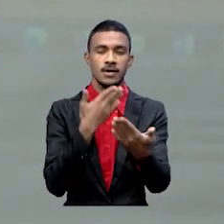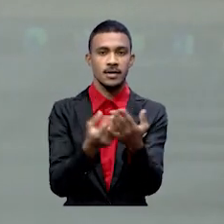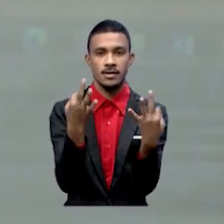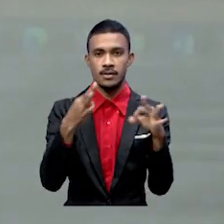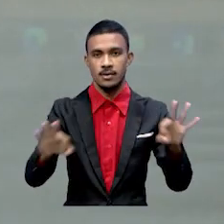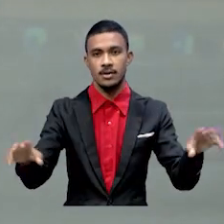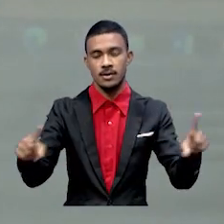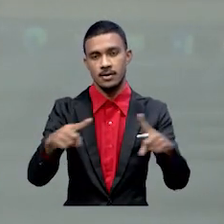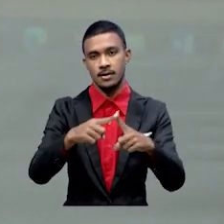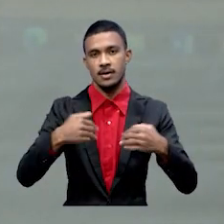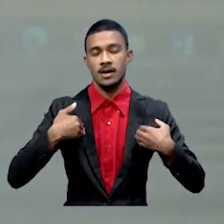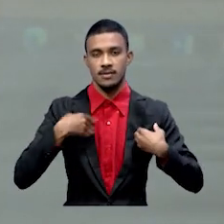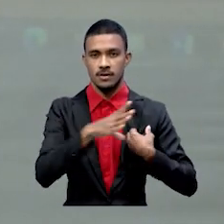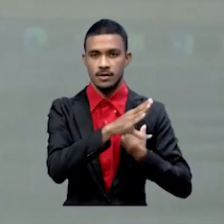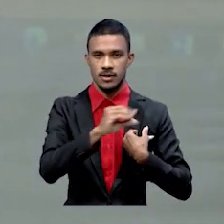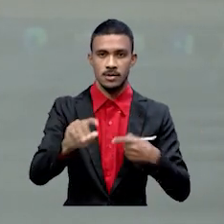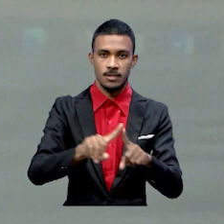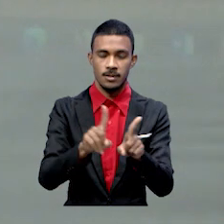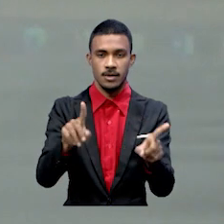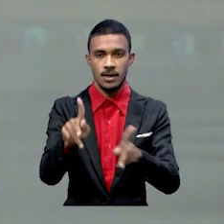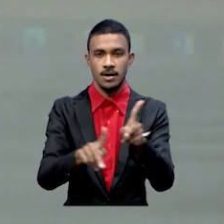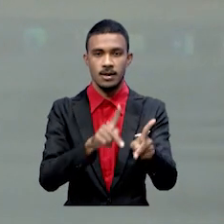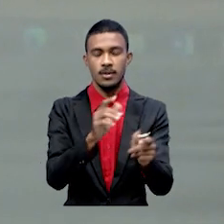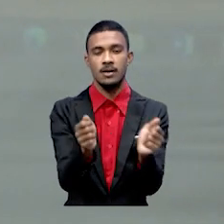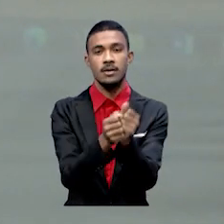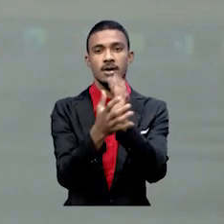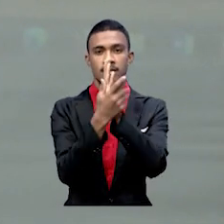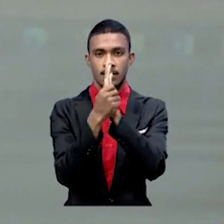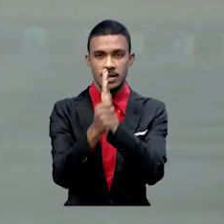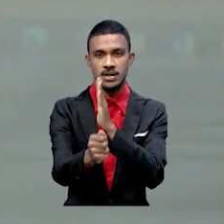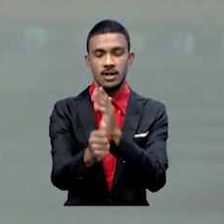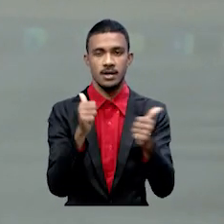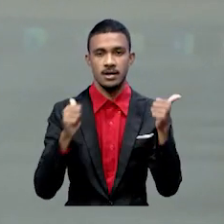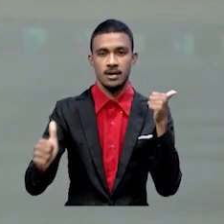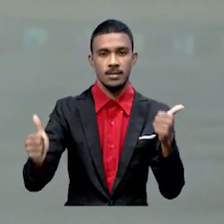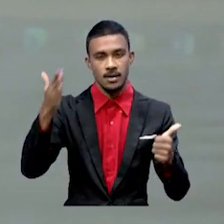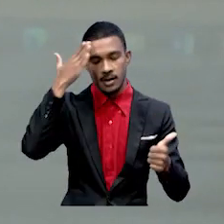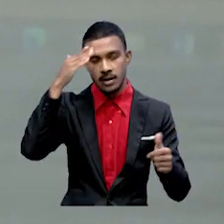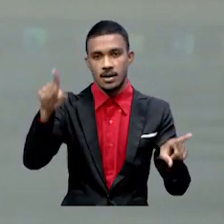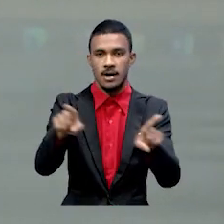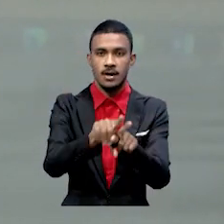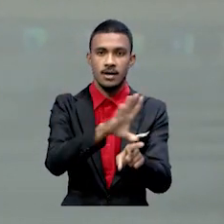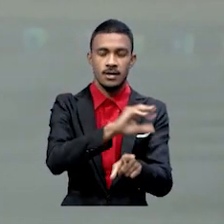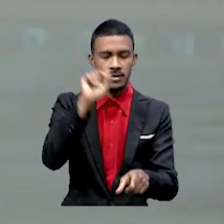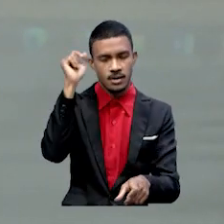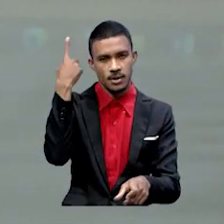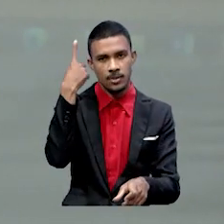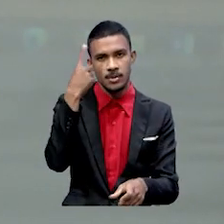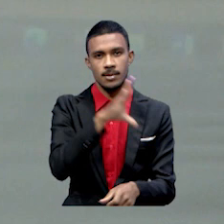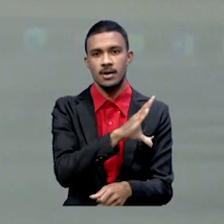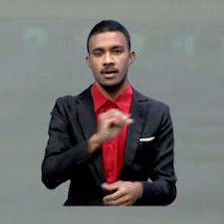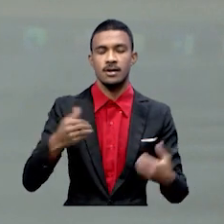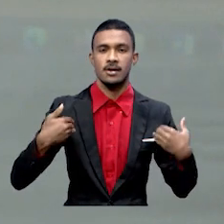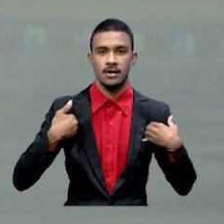sonhos e desejos, como um povo com capacidade de decidir sobre a sua própria caminhada na